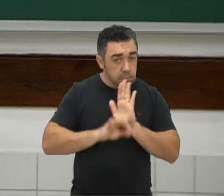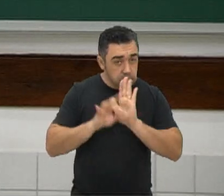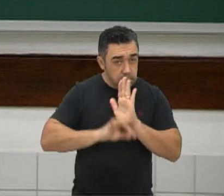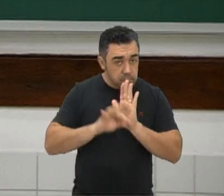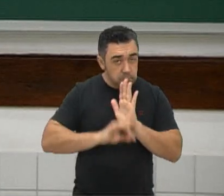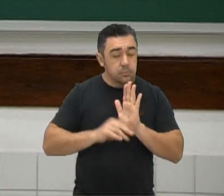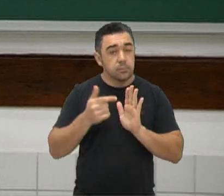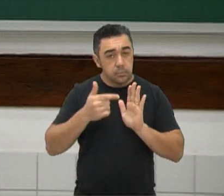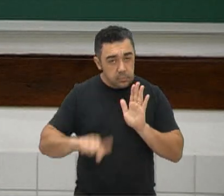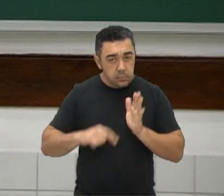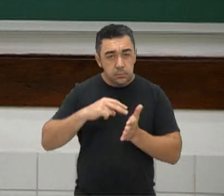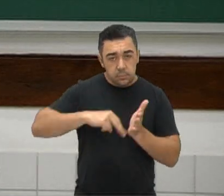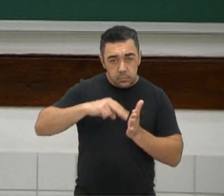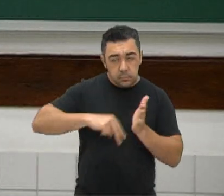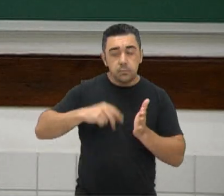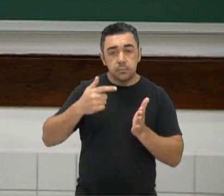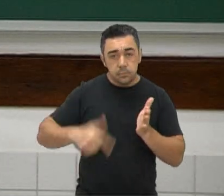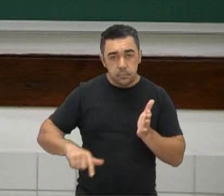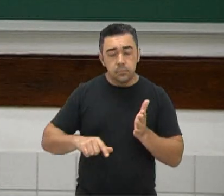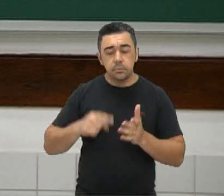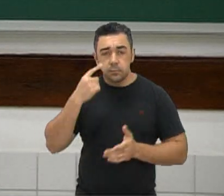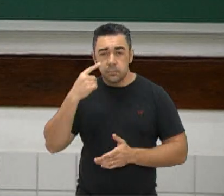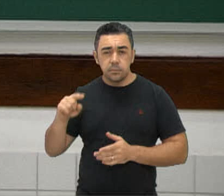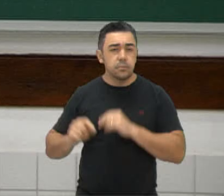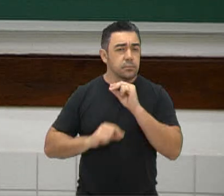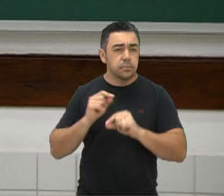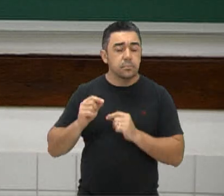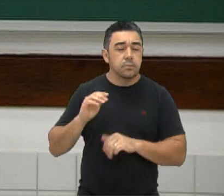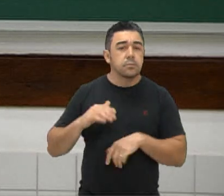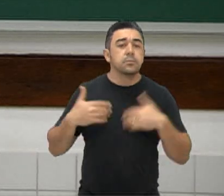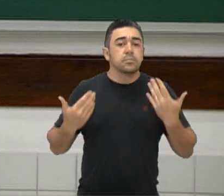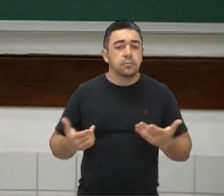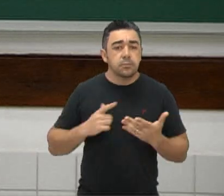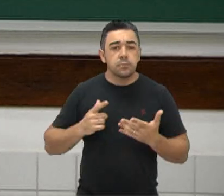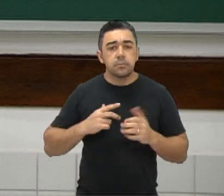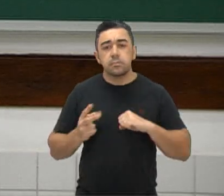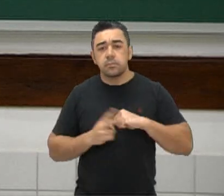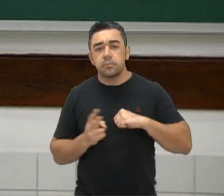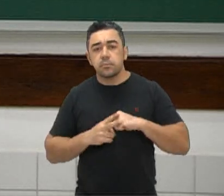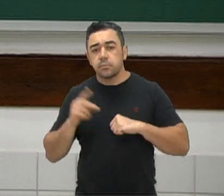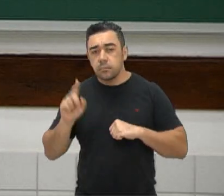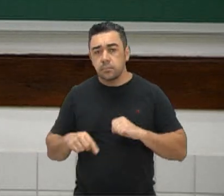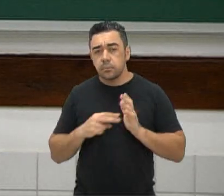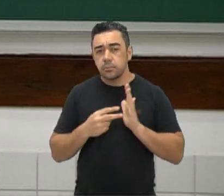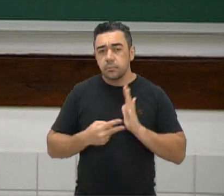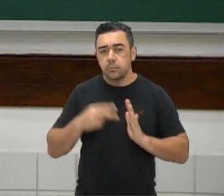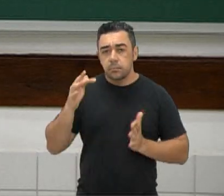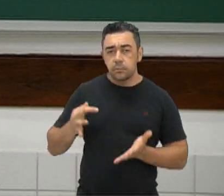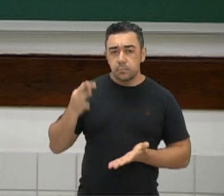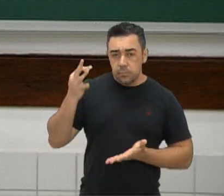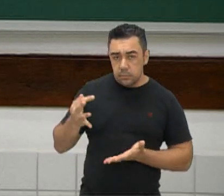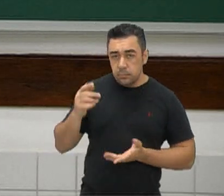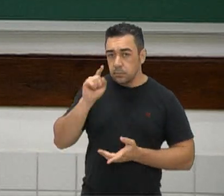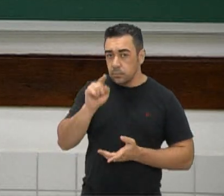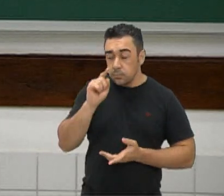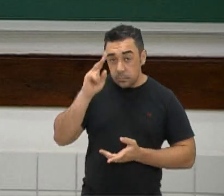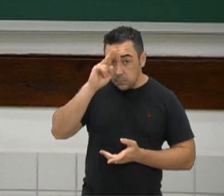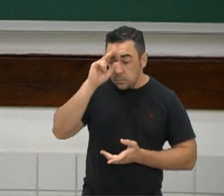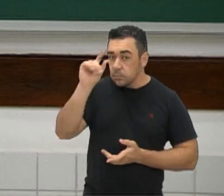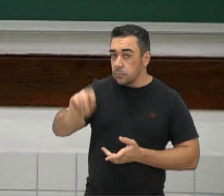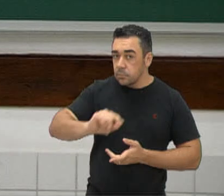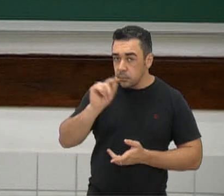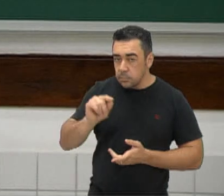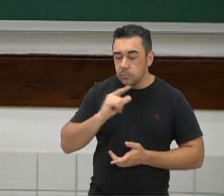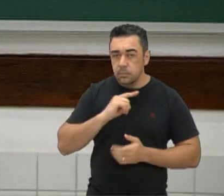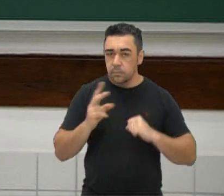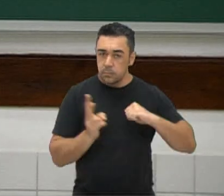for preciso releiam novamente e destaquem quais são os verbos que representam o futuro. Lembrando que nós